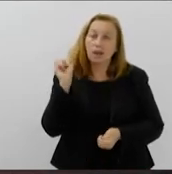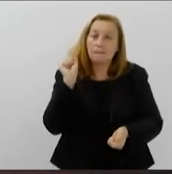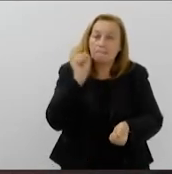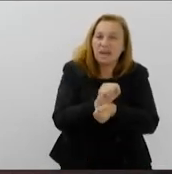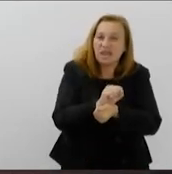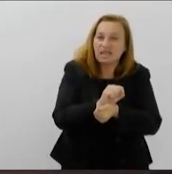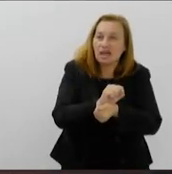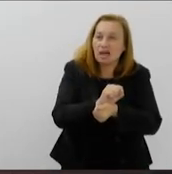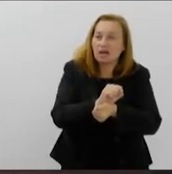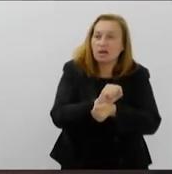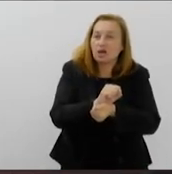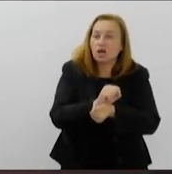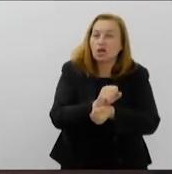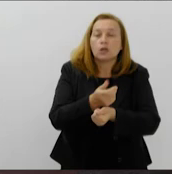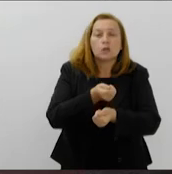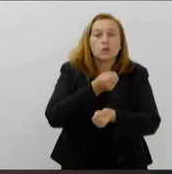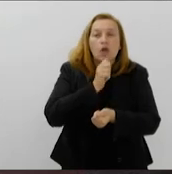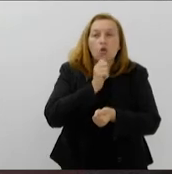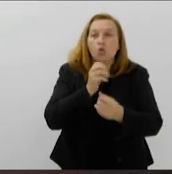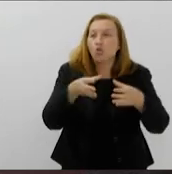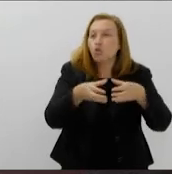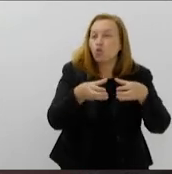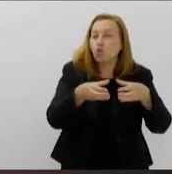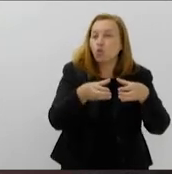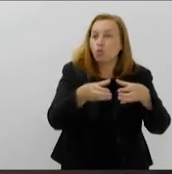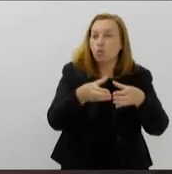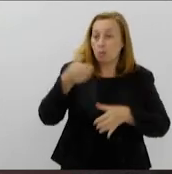por nenhum grupo autoritário.